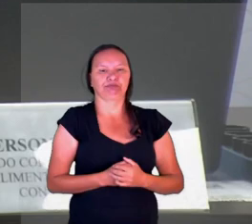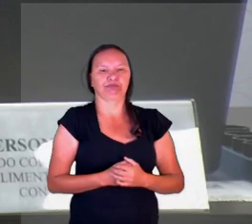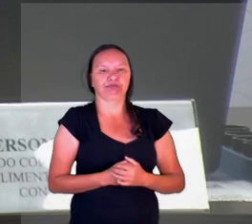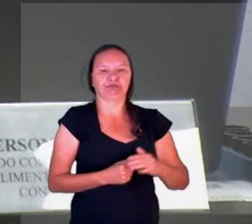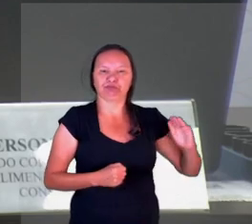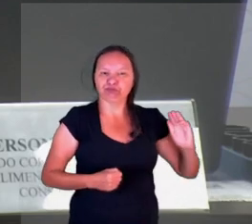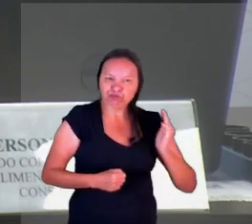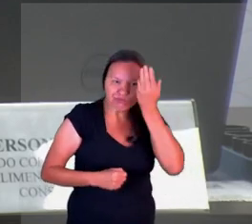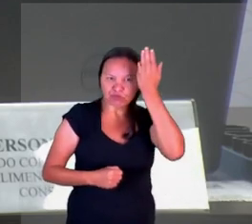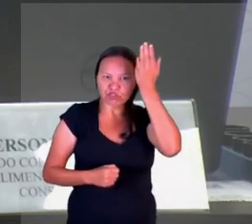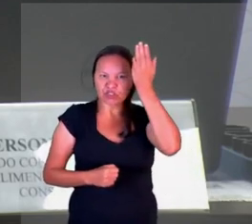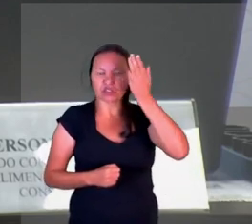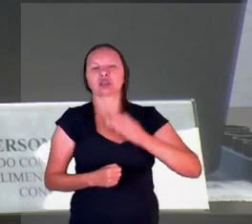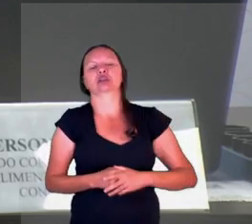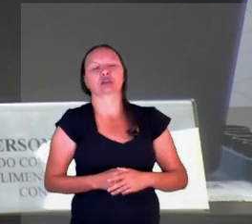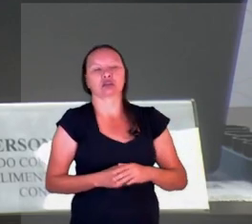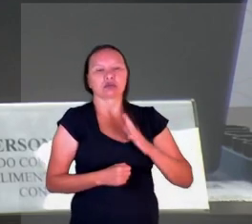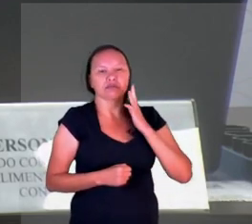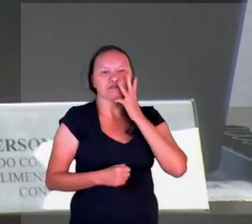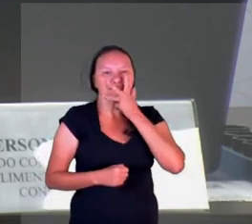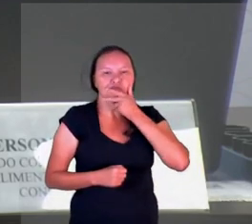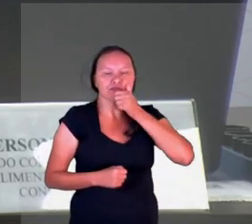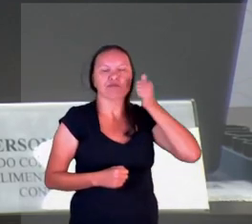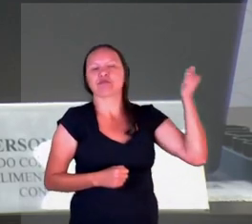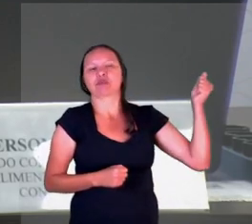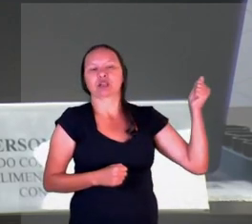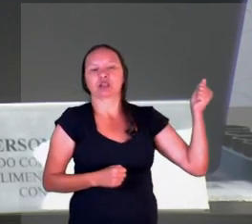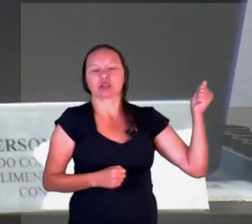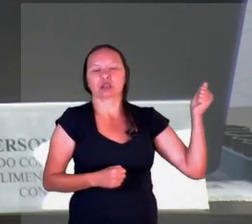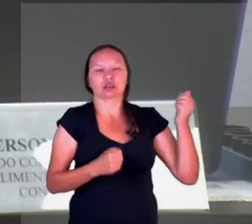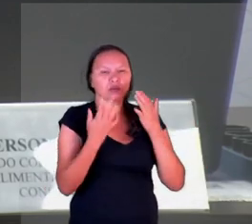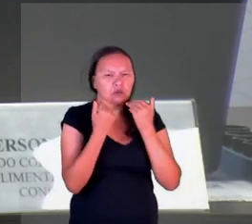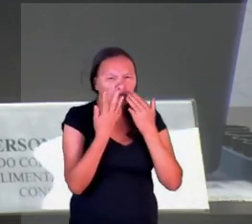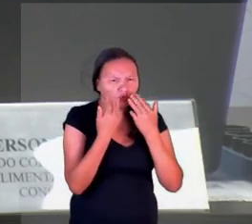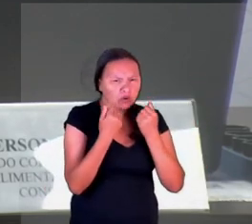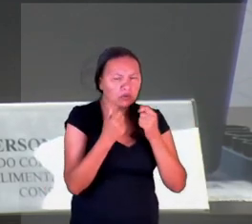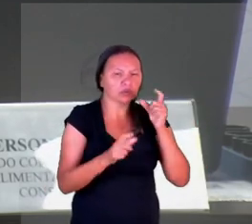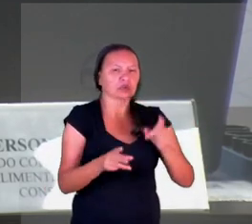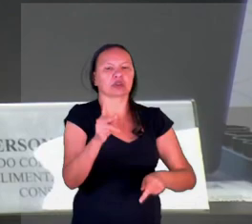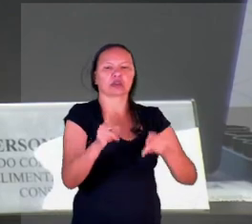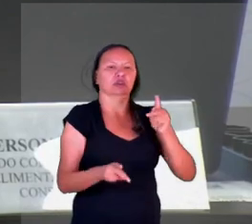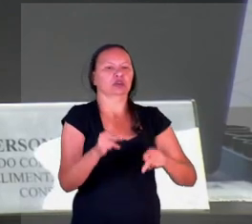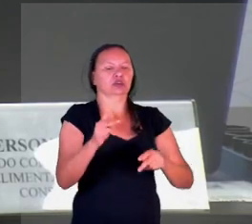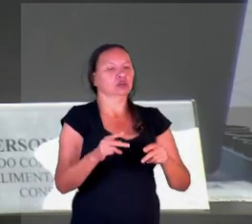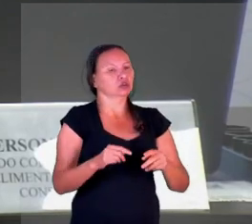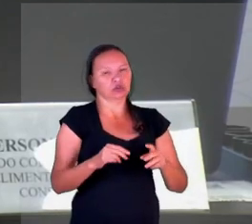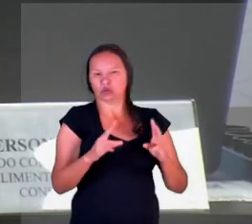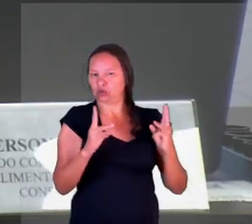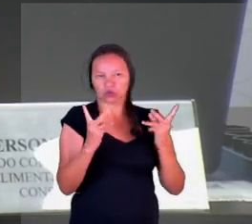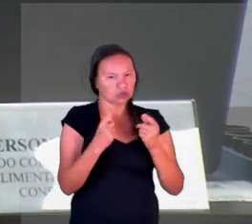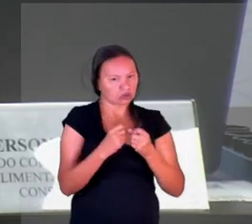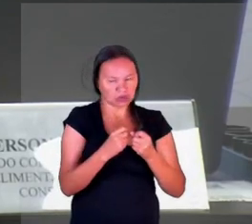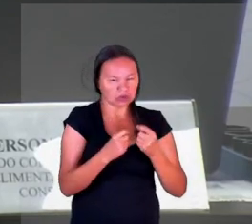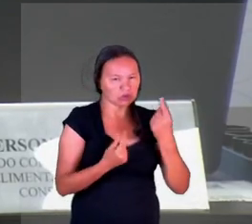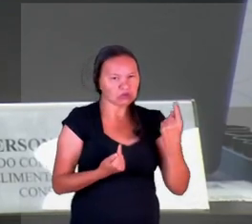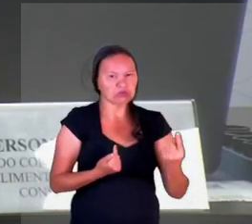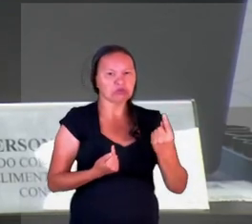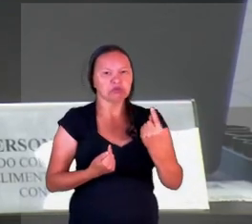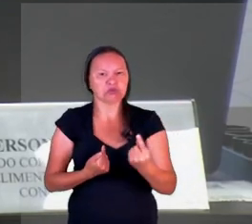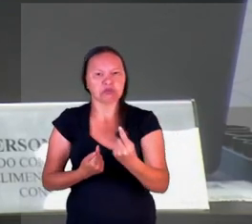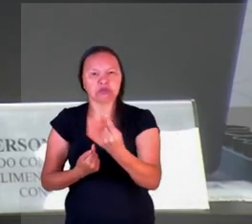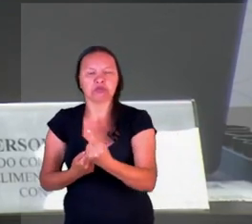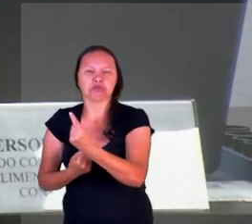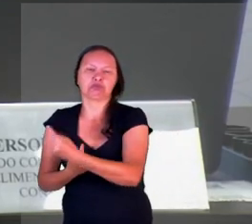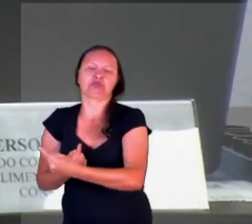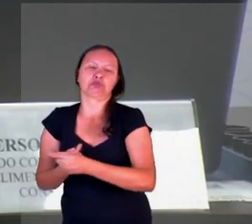eh melhorar um pouco vamos dizer assim a situação de fome de alguns mas não chegamos nem né um um quinto